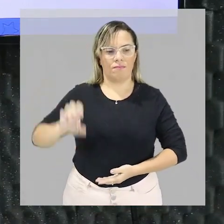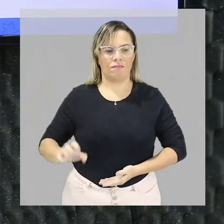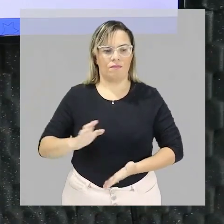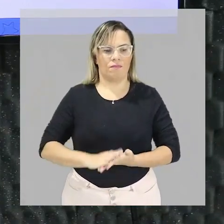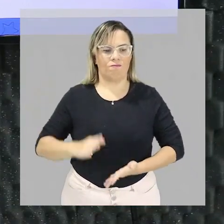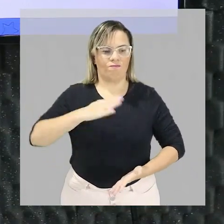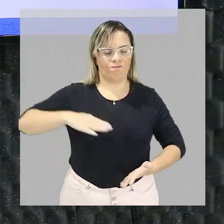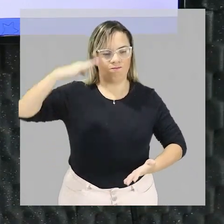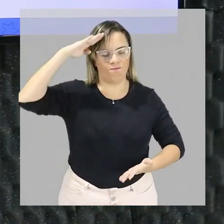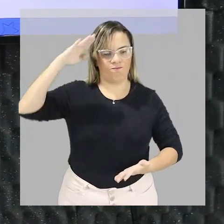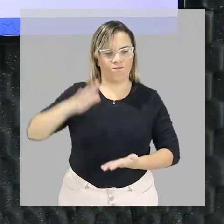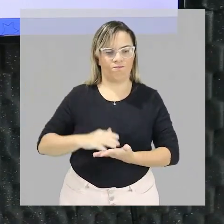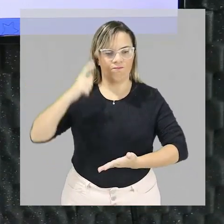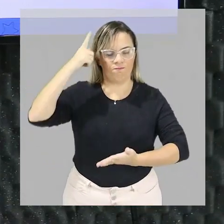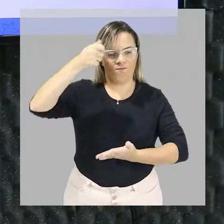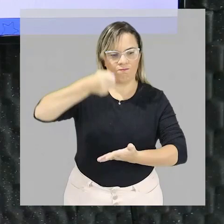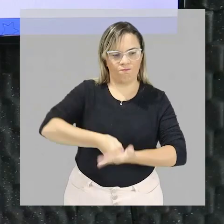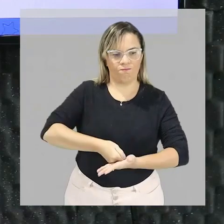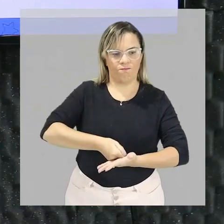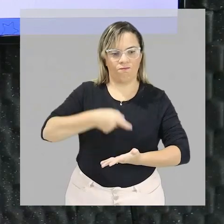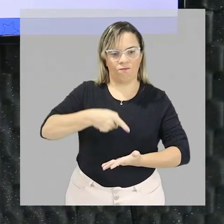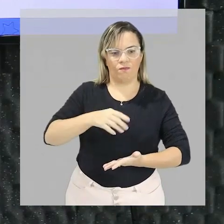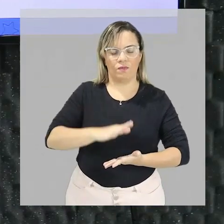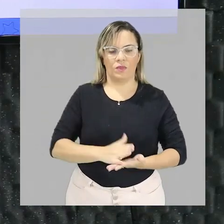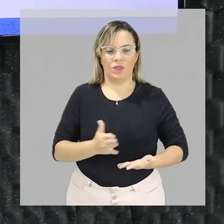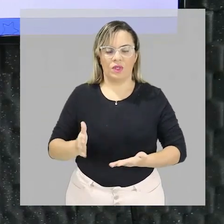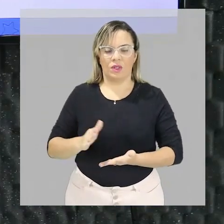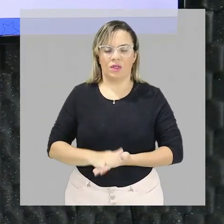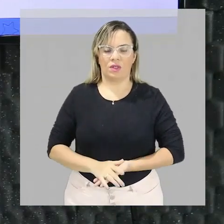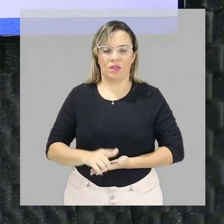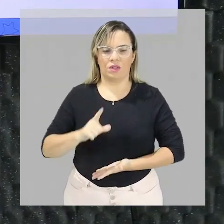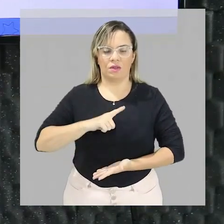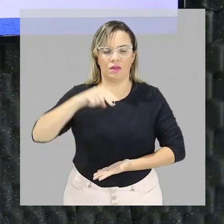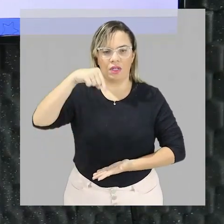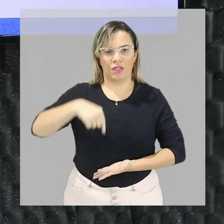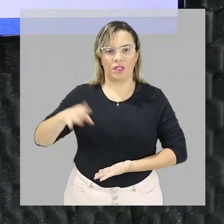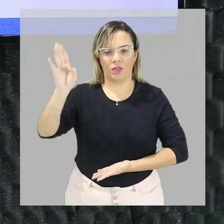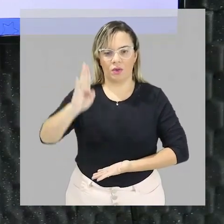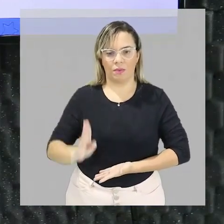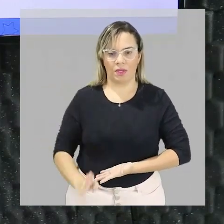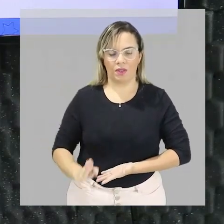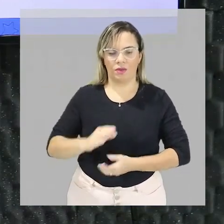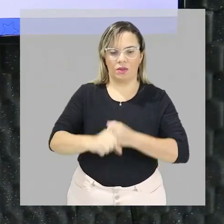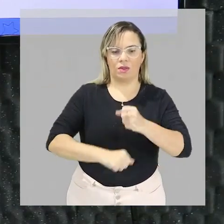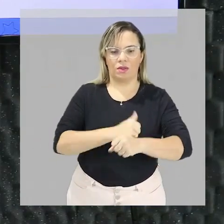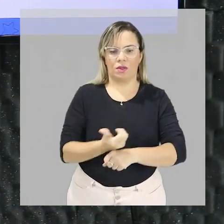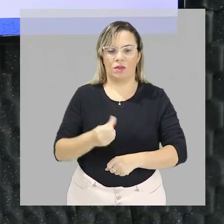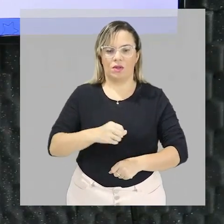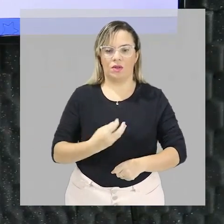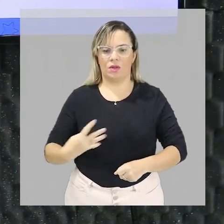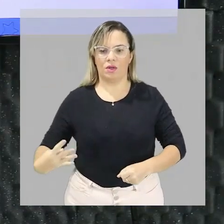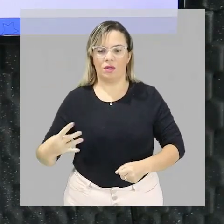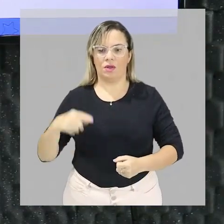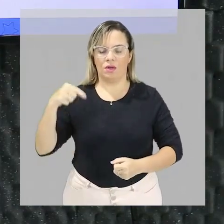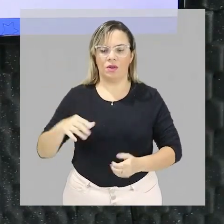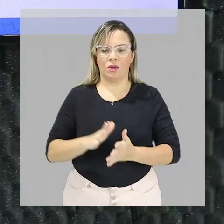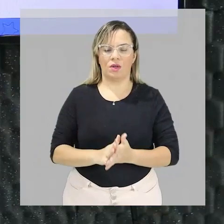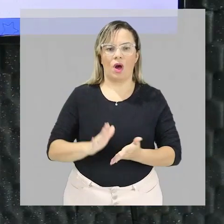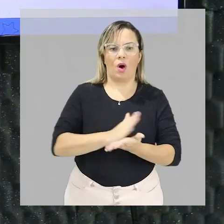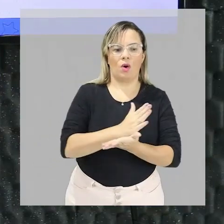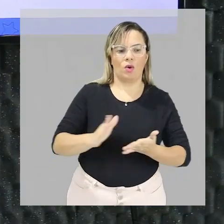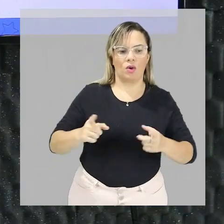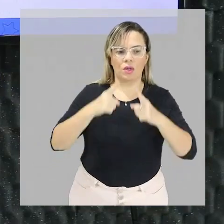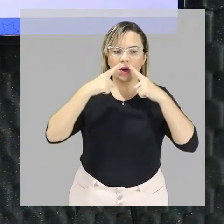ditadura civil-militar, instalada no Brasil em 64, valeu-se de alguns artistas e de sua produção